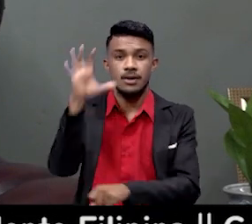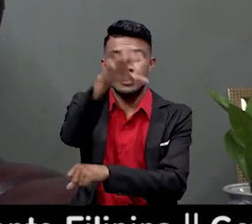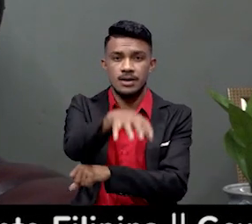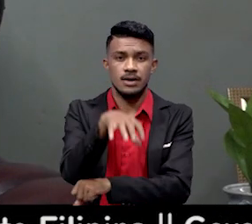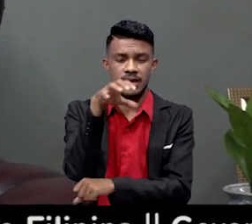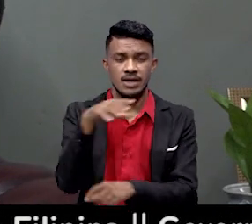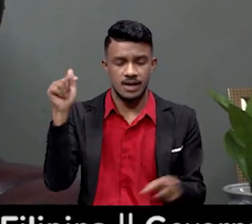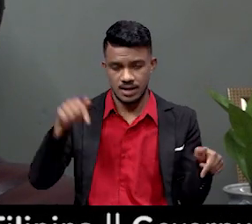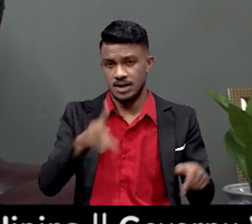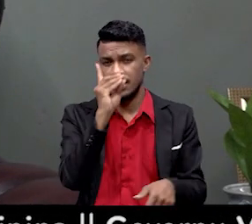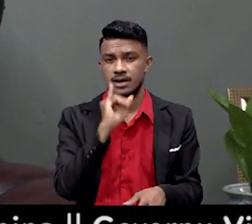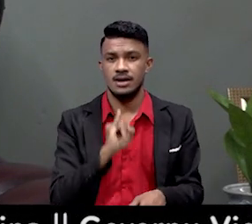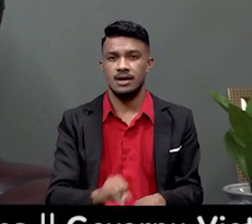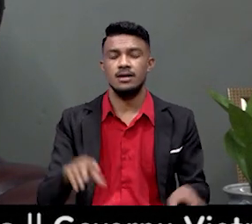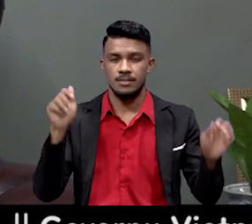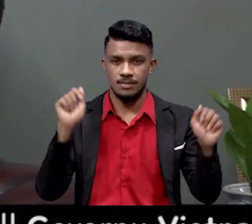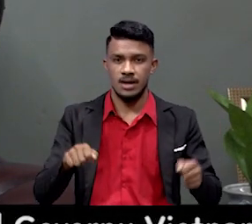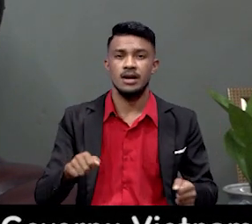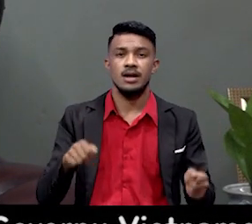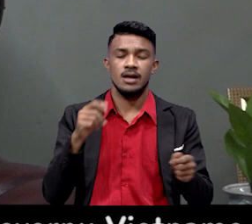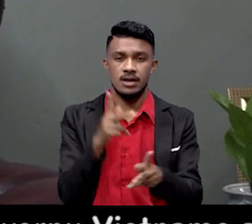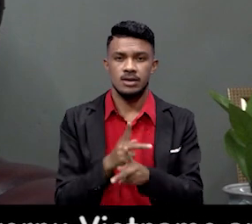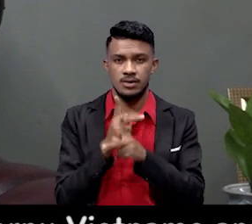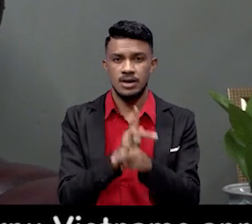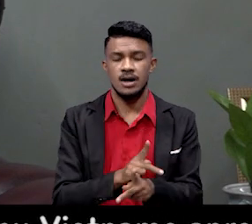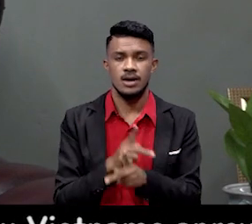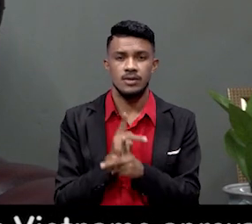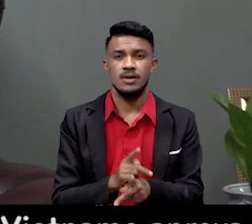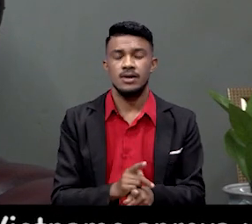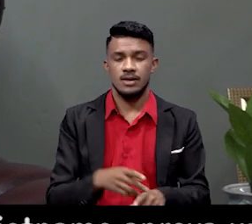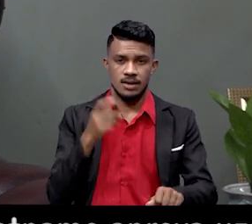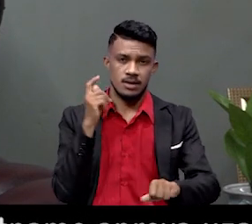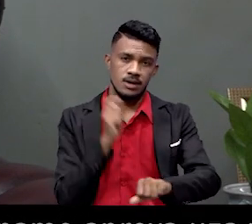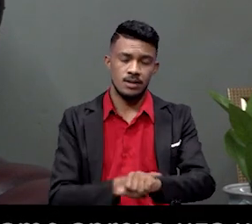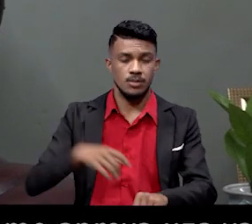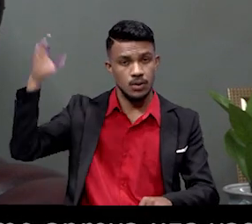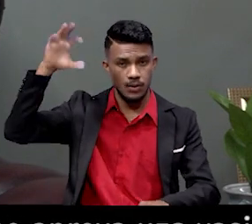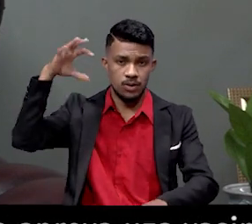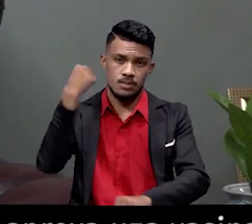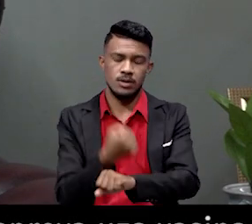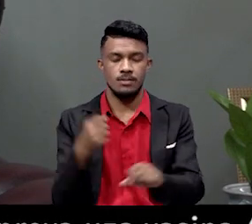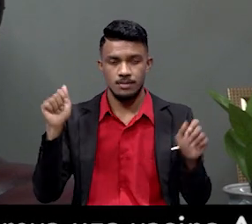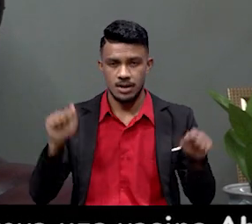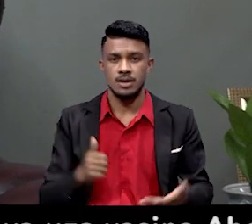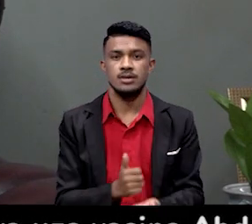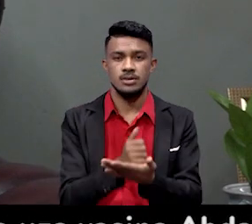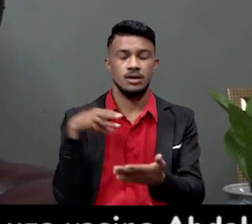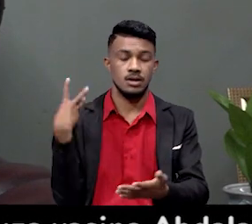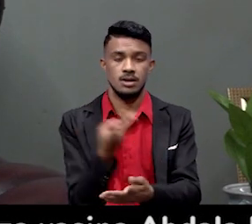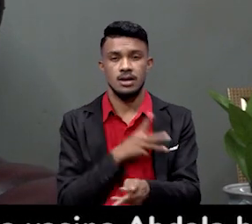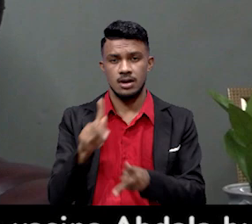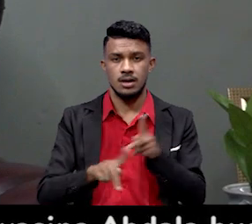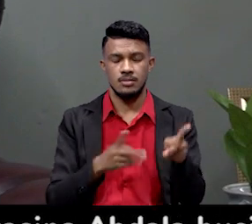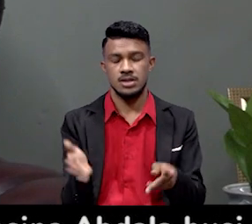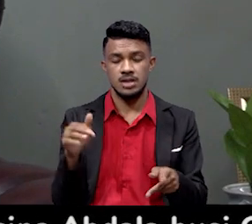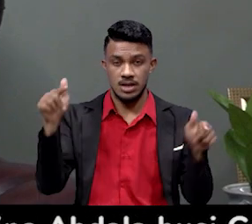para bele assegura se care o dambot mai e também apoio da minha comunidade sira dele e dele